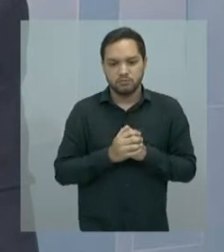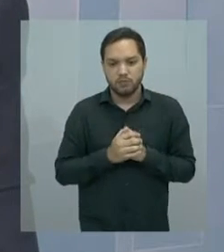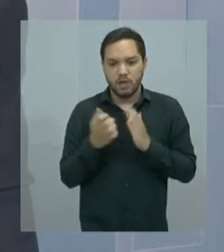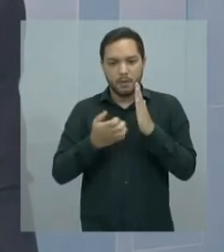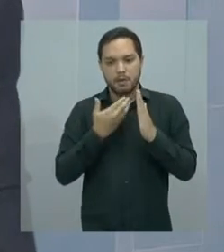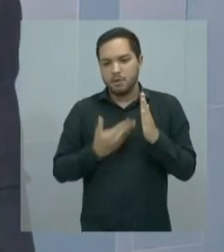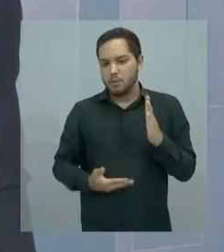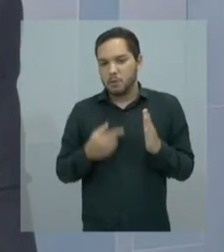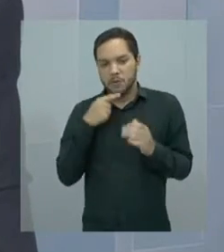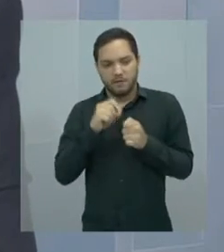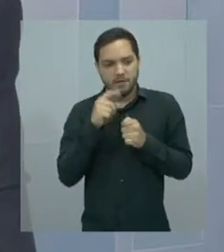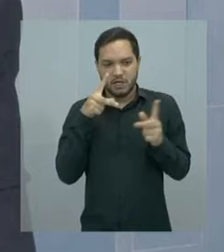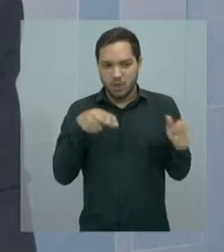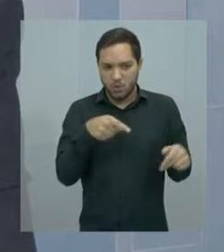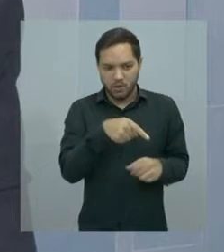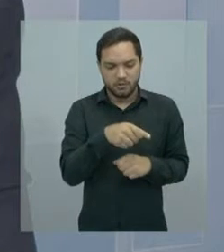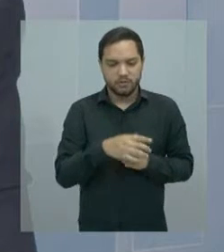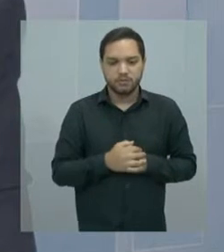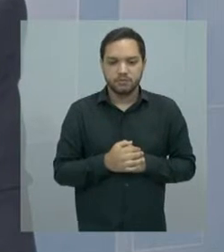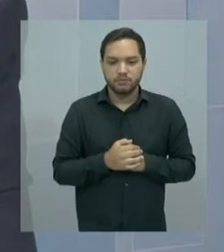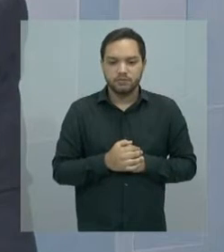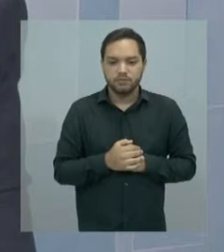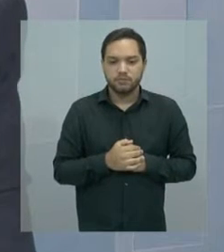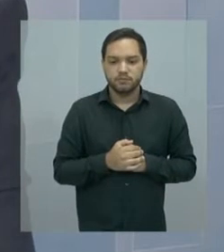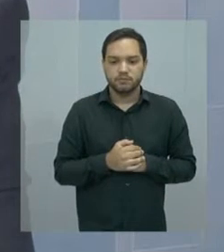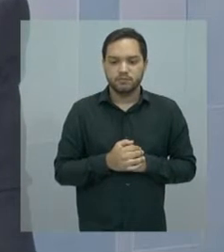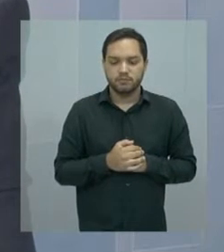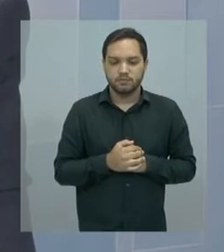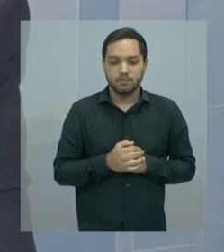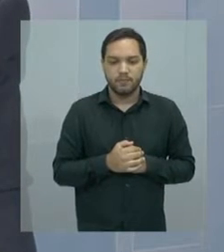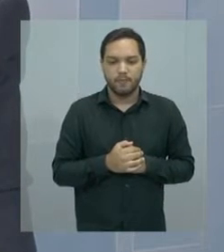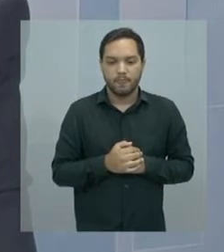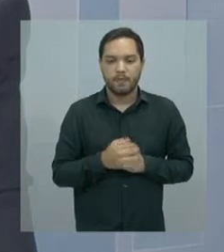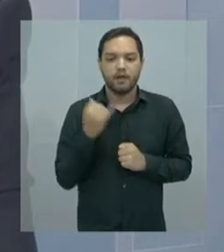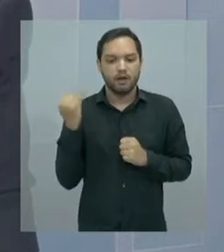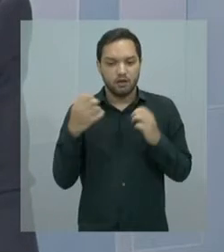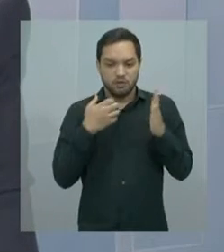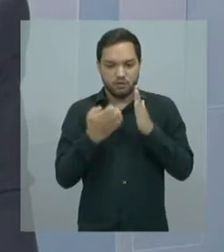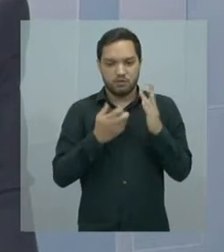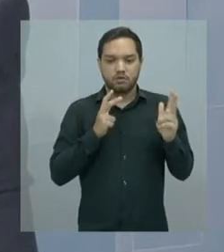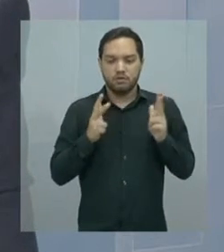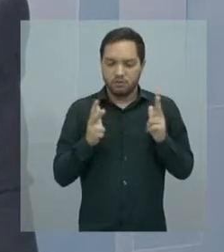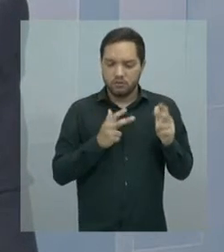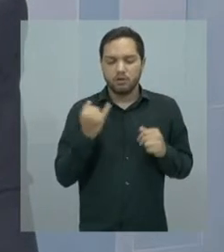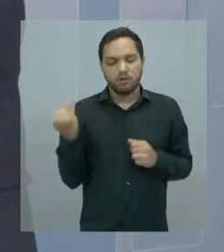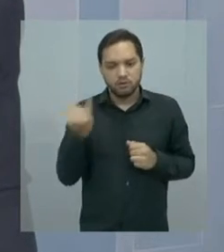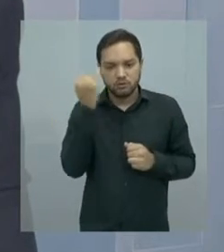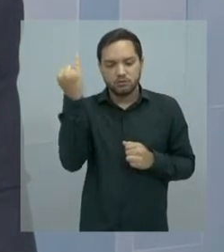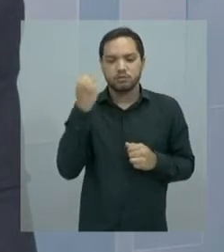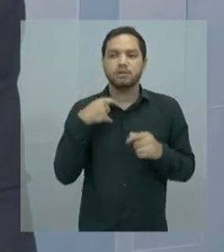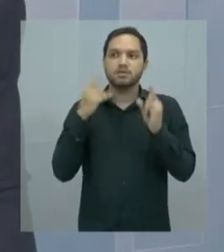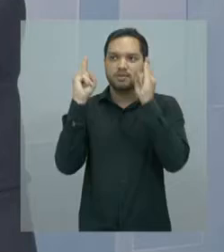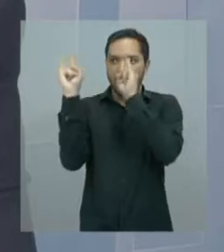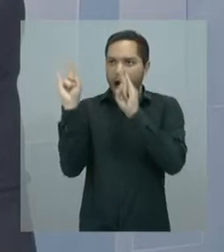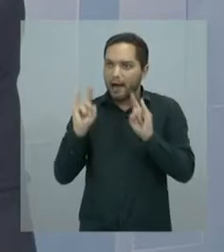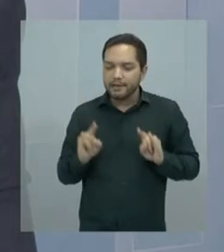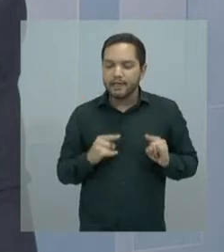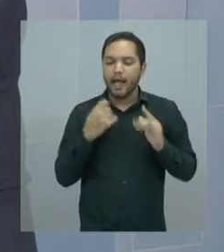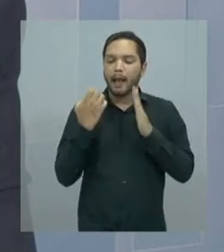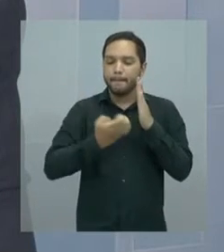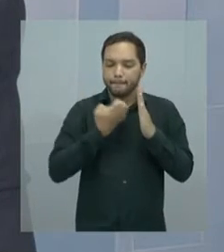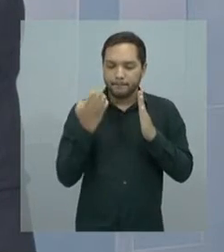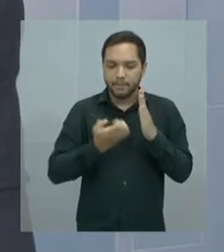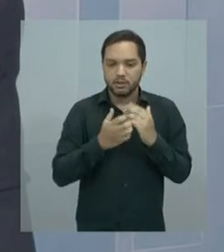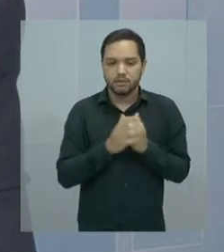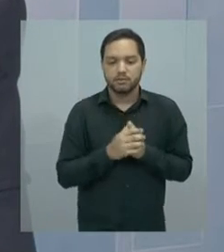feito aquilo. Agora, precisamos ter empresa, precisamos sim, é importante ter empresa privada. O Brasil tem que atrair, sobretudo aquelas que produzem,